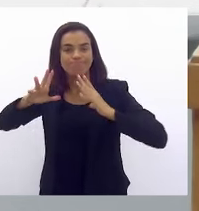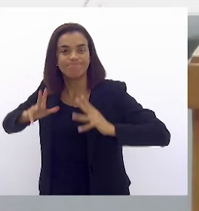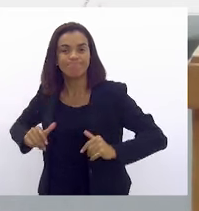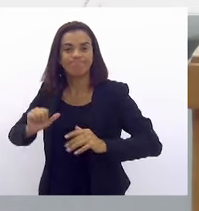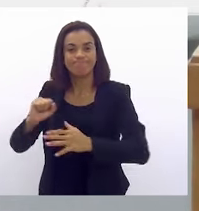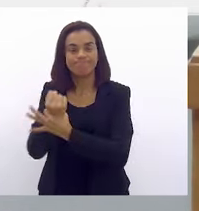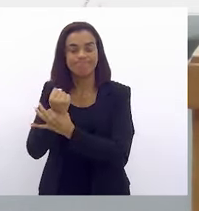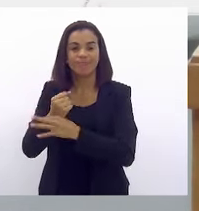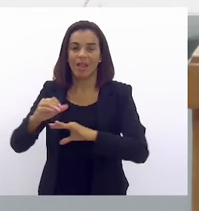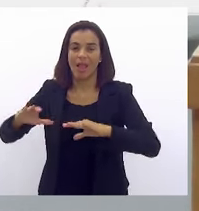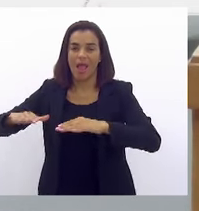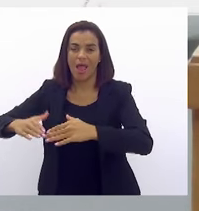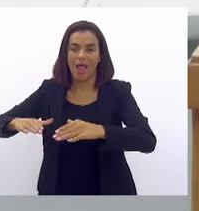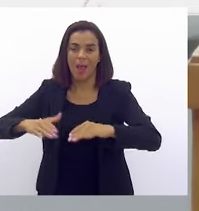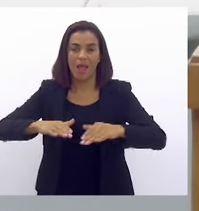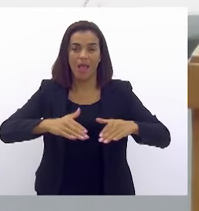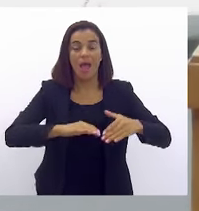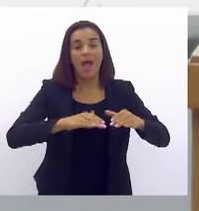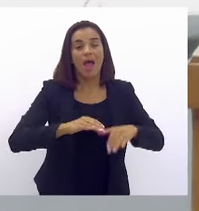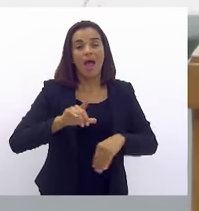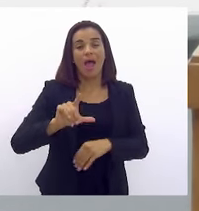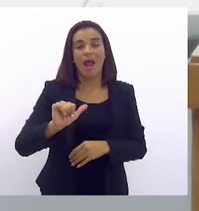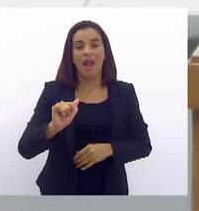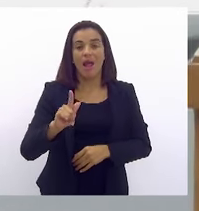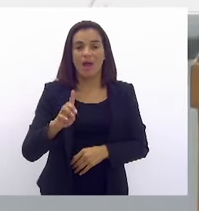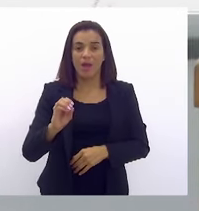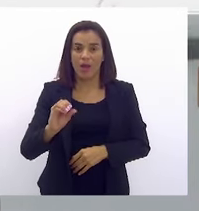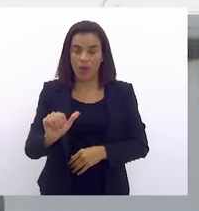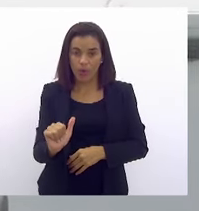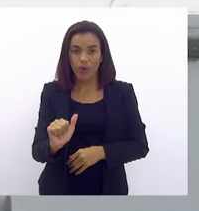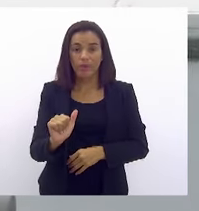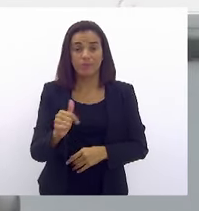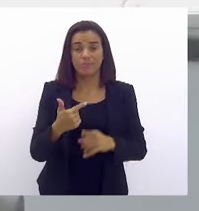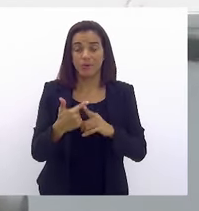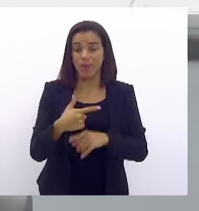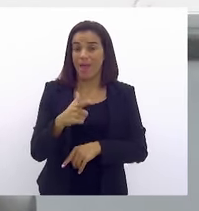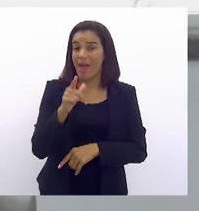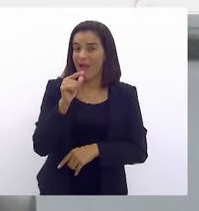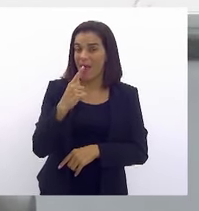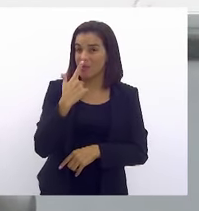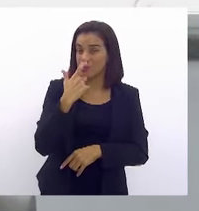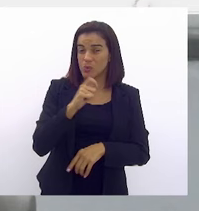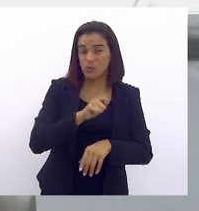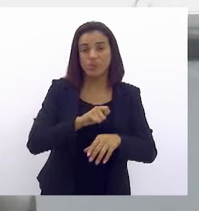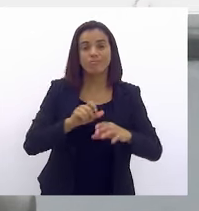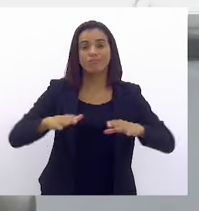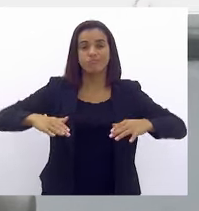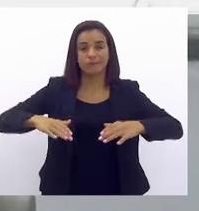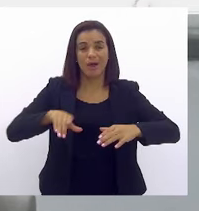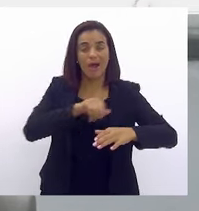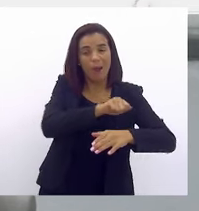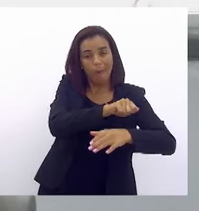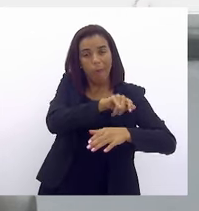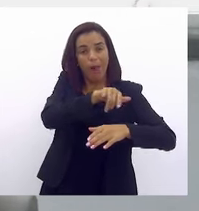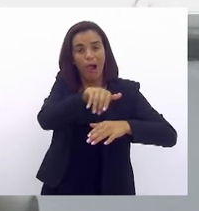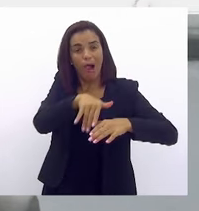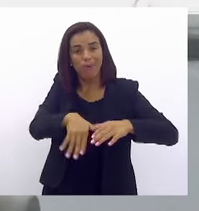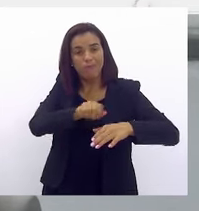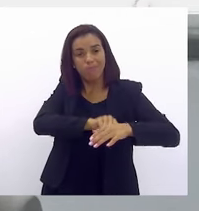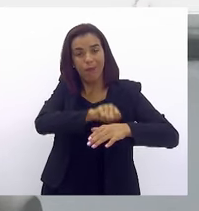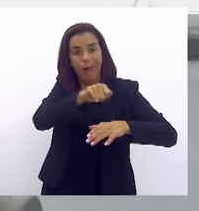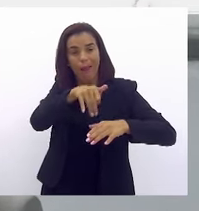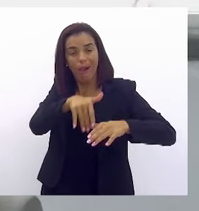esgoto que hoje, né, é despejado é diretamente dentro da lagoa. Né, e nós,